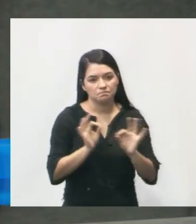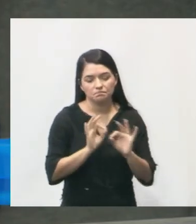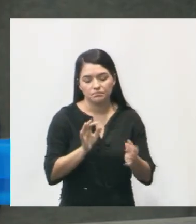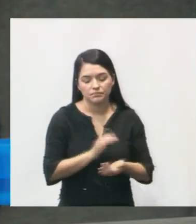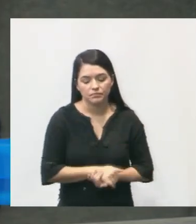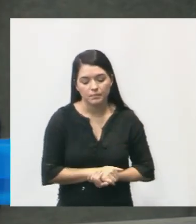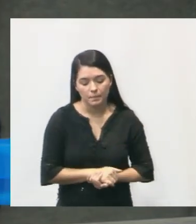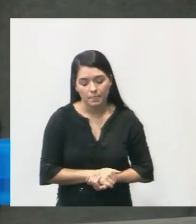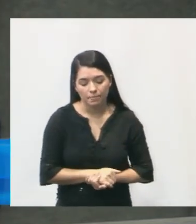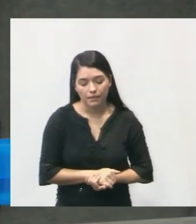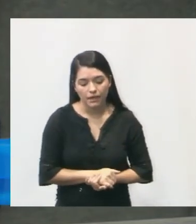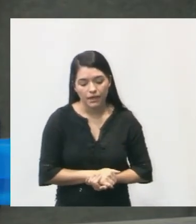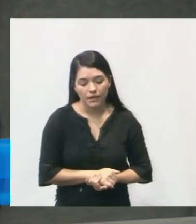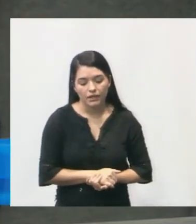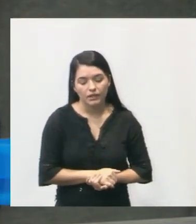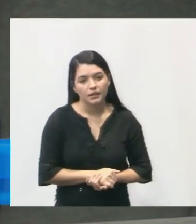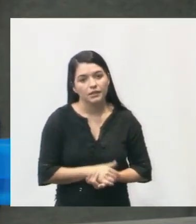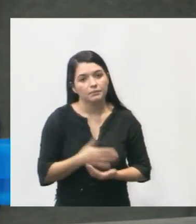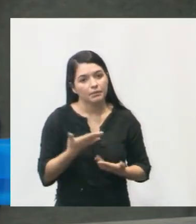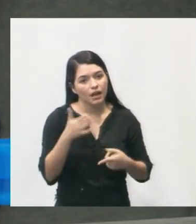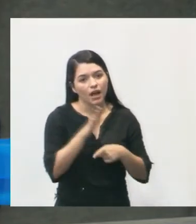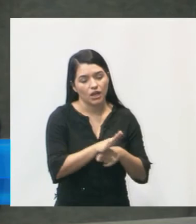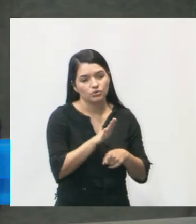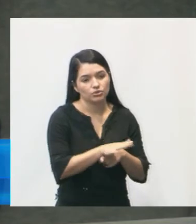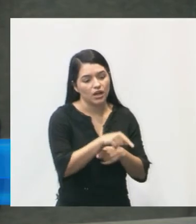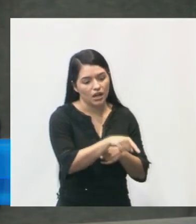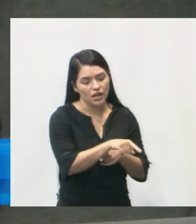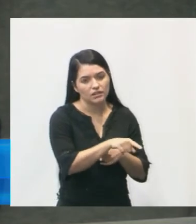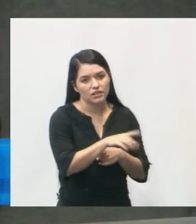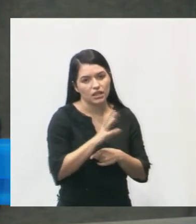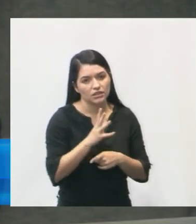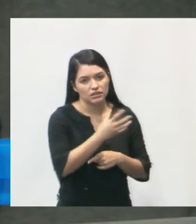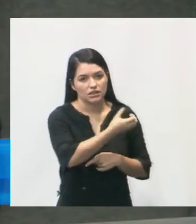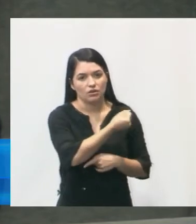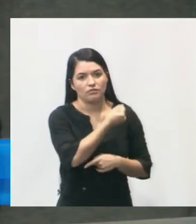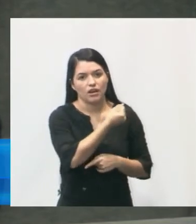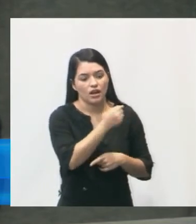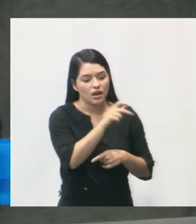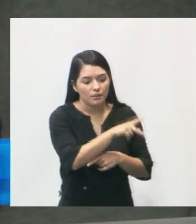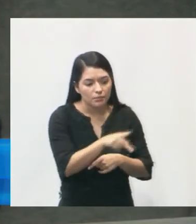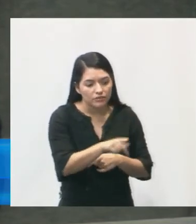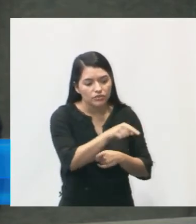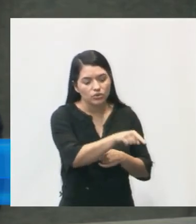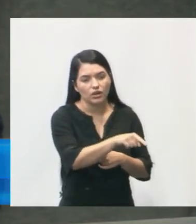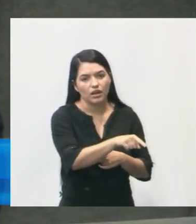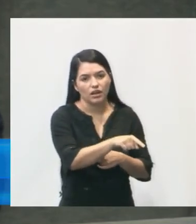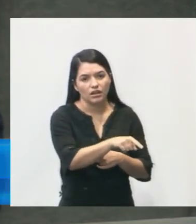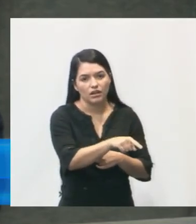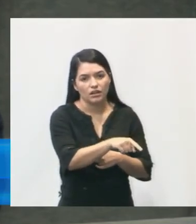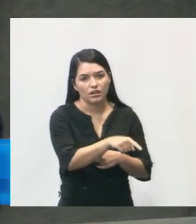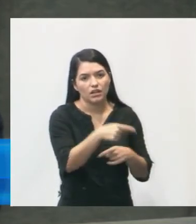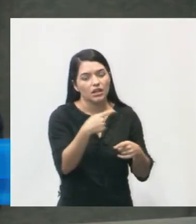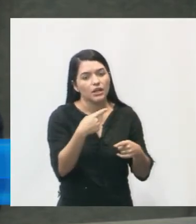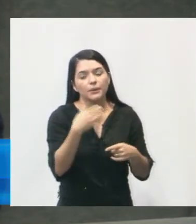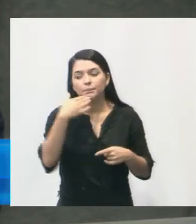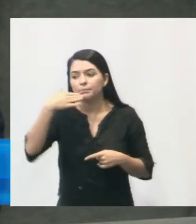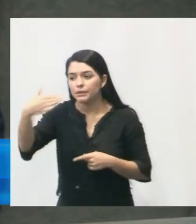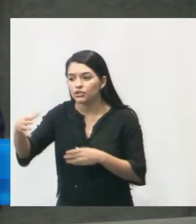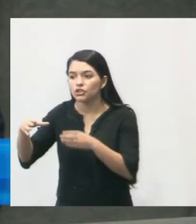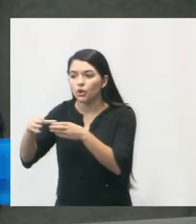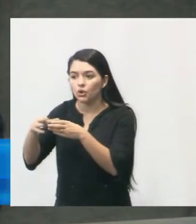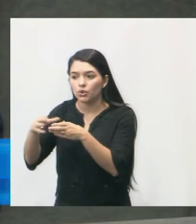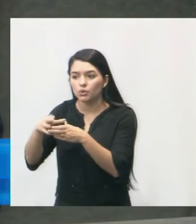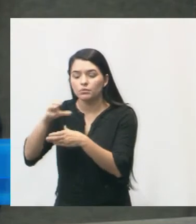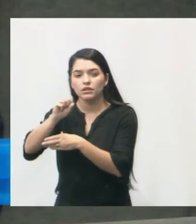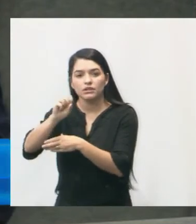para salvaguardar essa professora que foi ameaçada. Eu solicitei que a equipe da SEMI estivesse na escola para fazer um trabalho